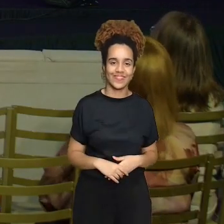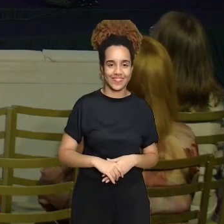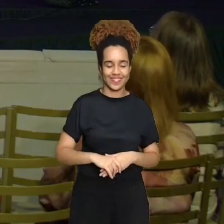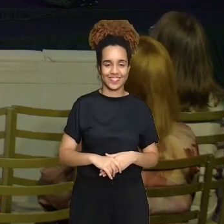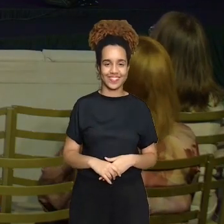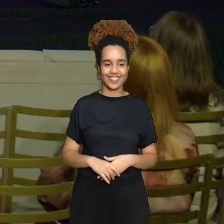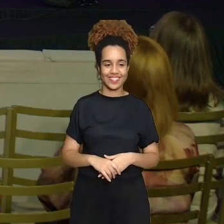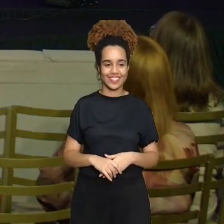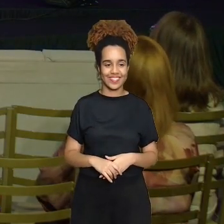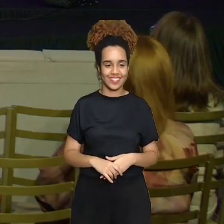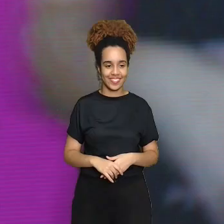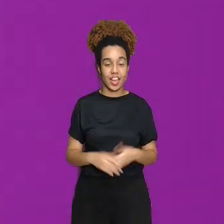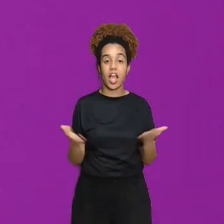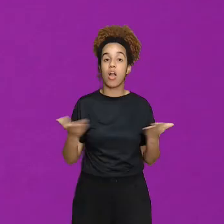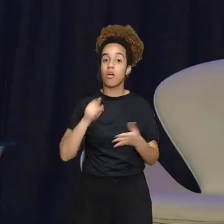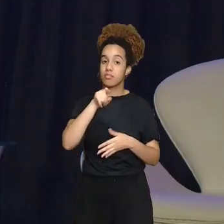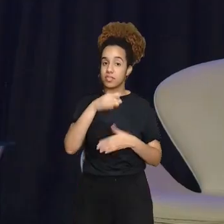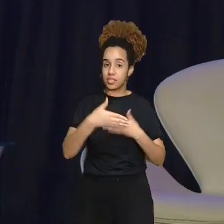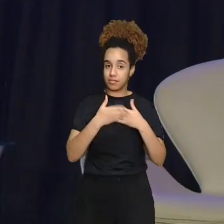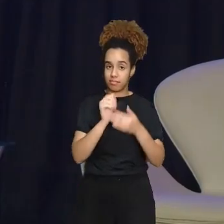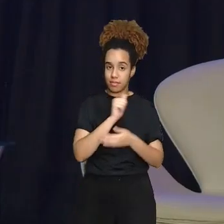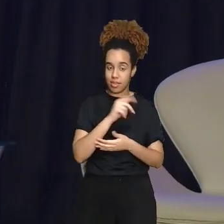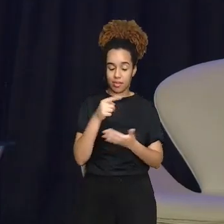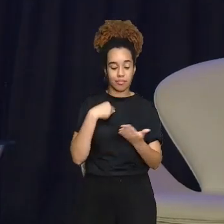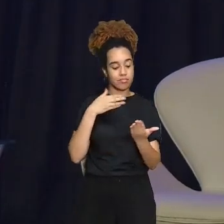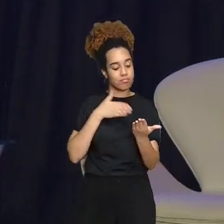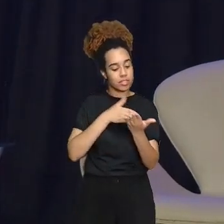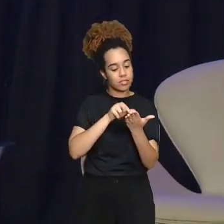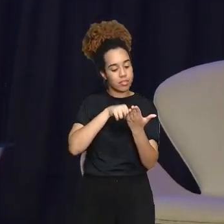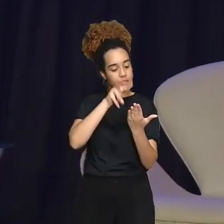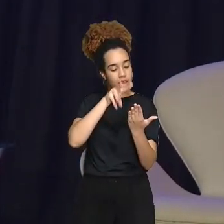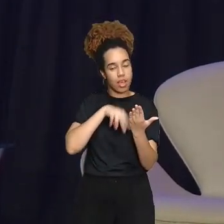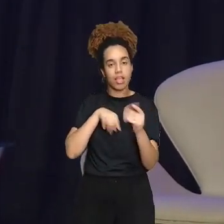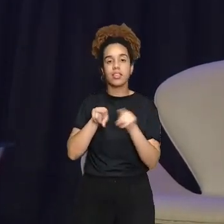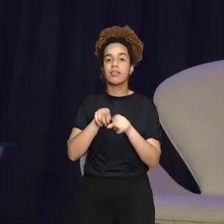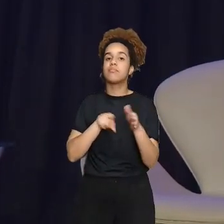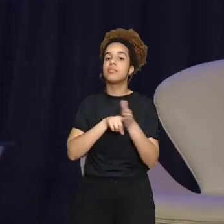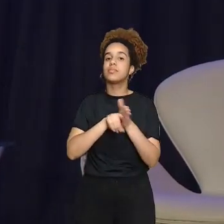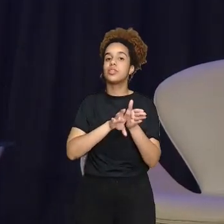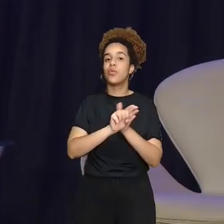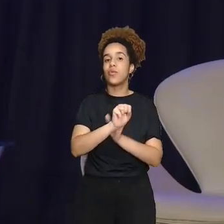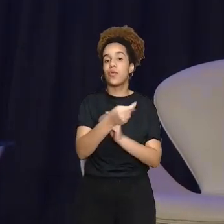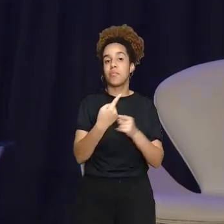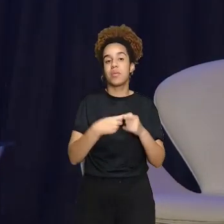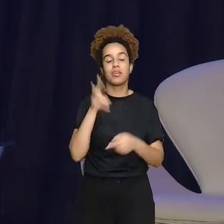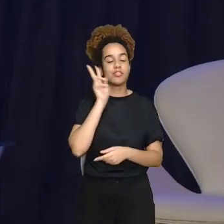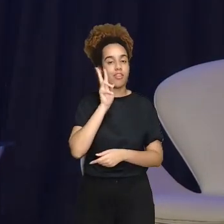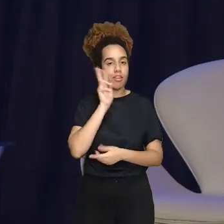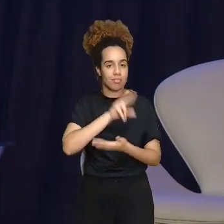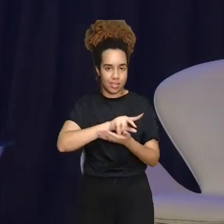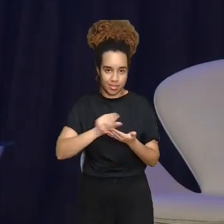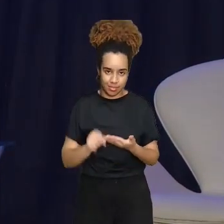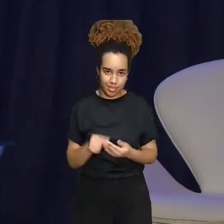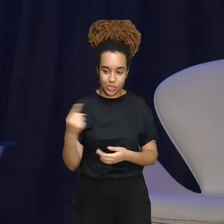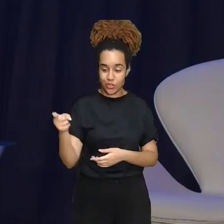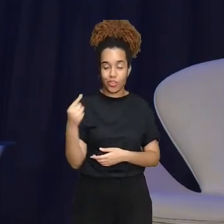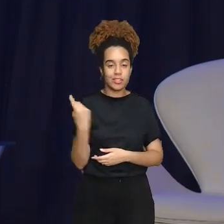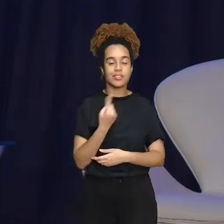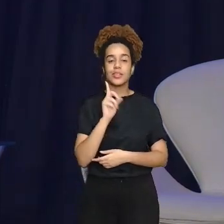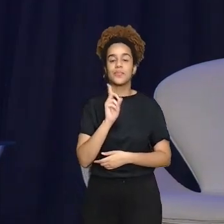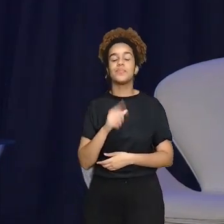Abre o app, pergunta, dá um Google, porque vai vir história. Não está sozinho. Agora vem